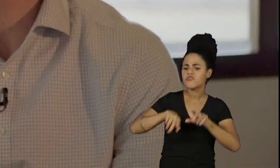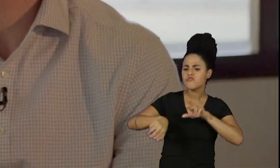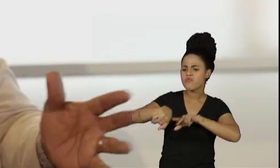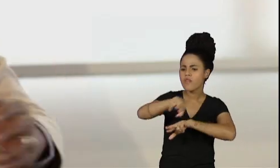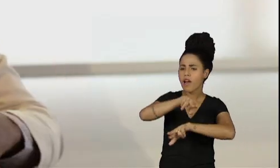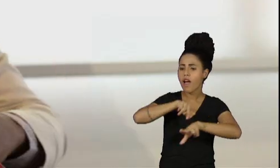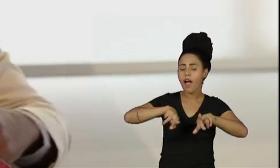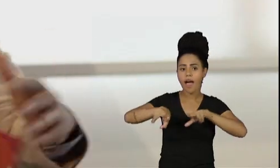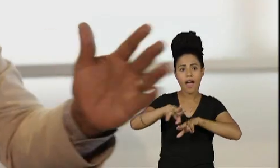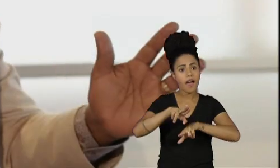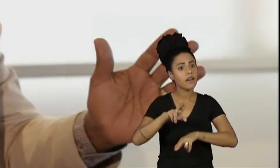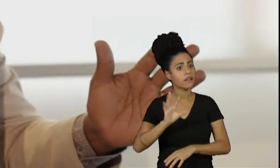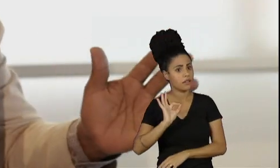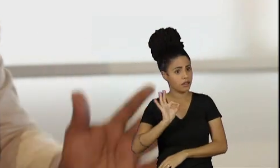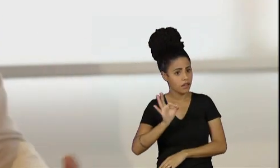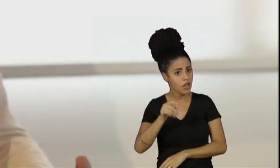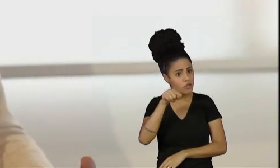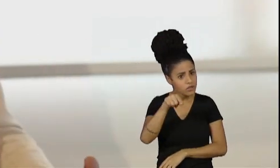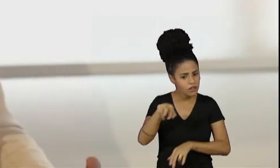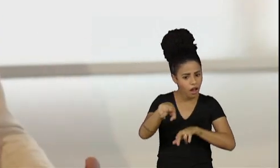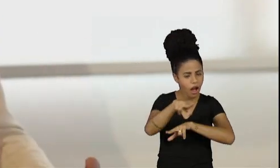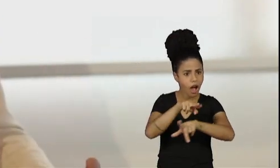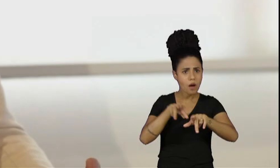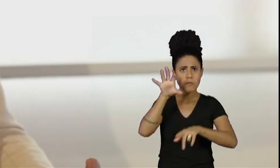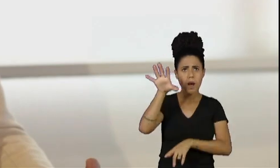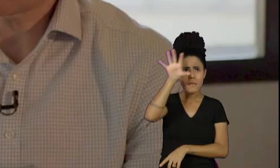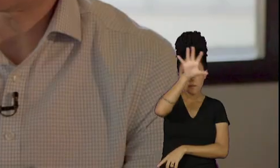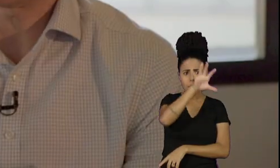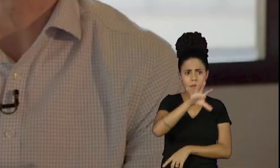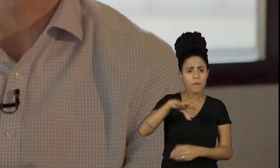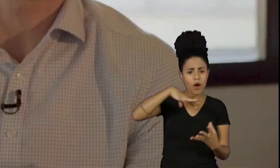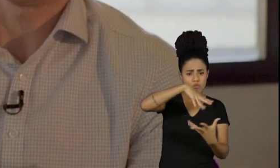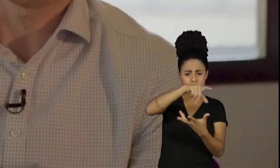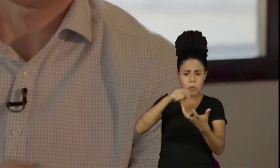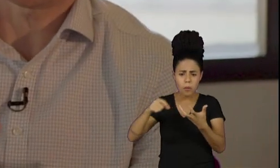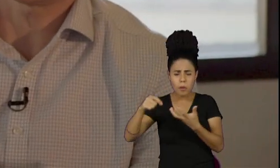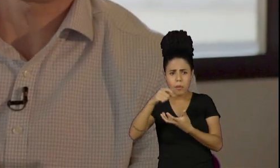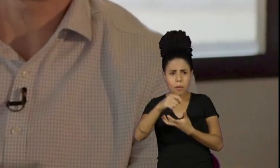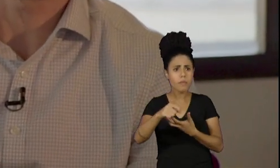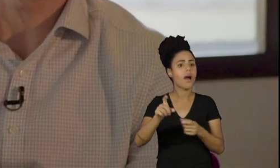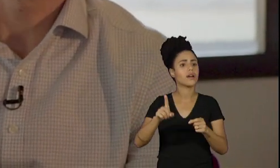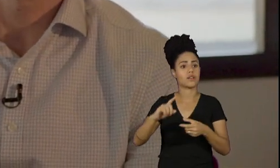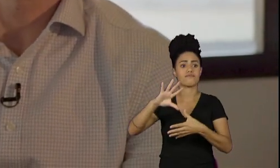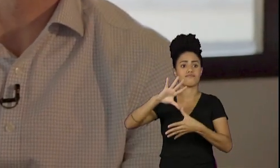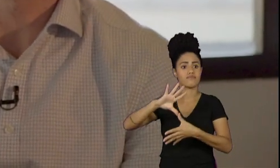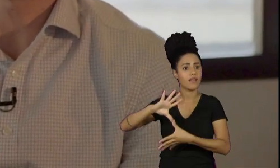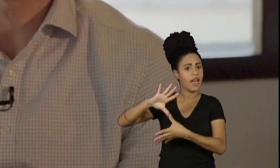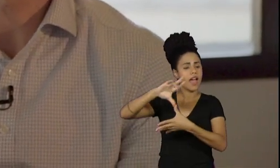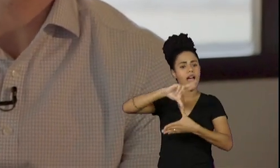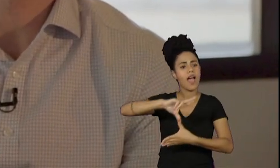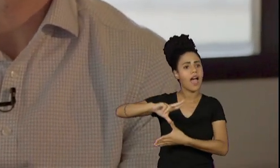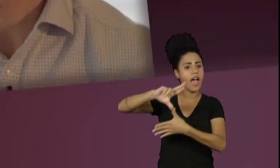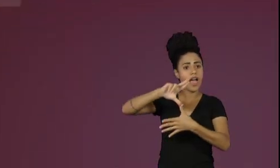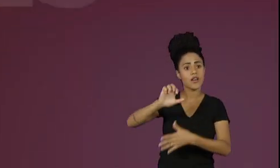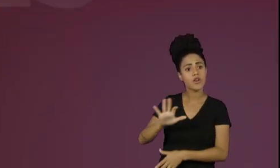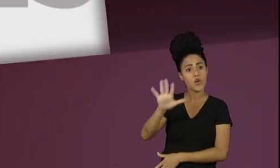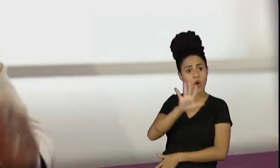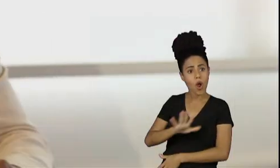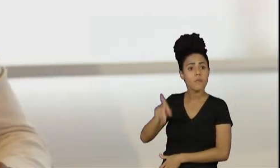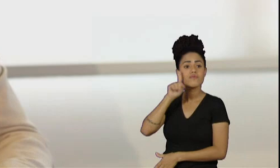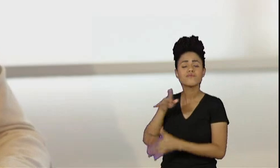Até porque você está em várias partes do mundo. A gente está em vários países, a gente cobre América Latina, Europa e Estados Unidos.